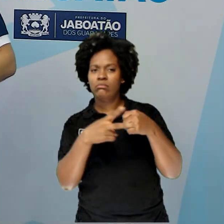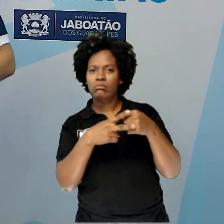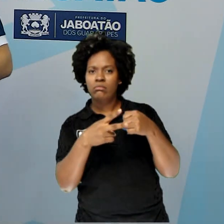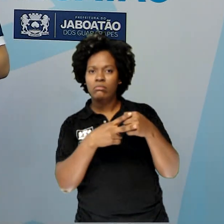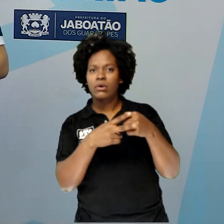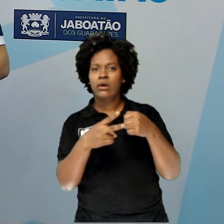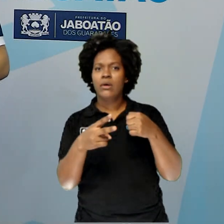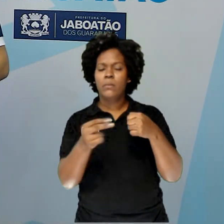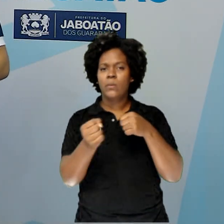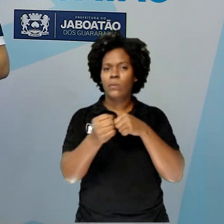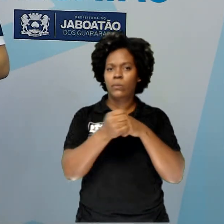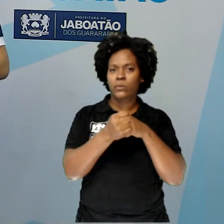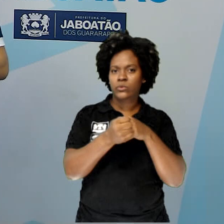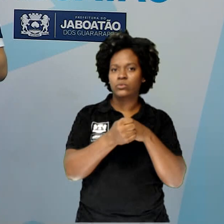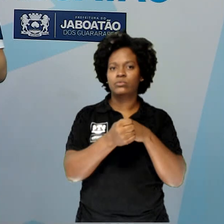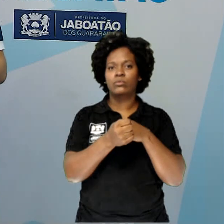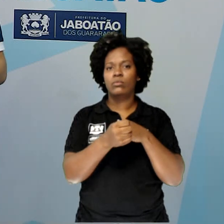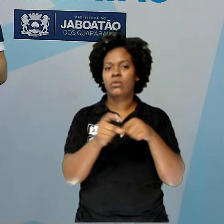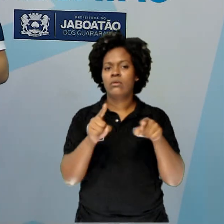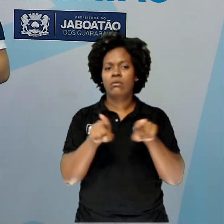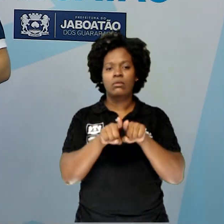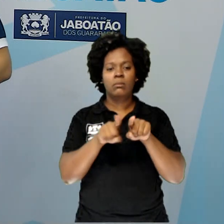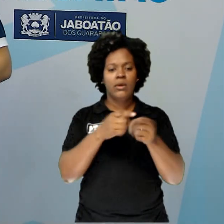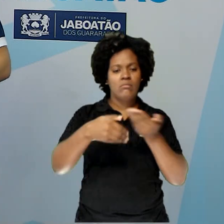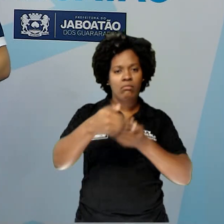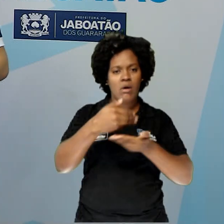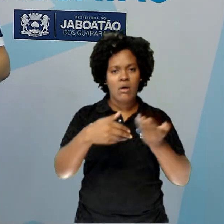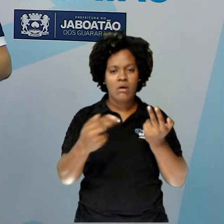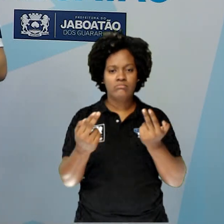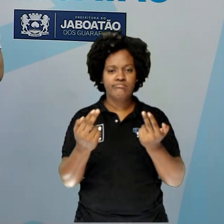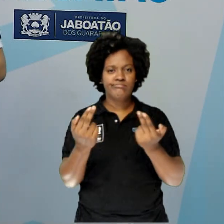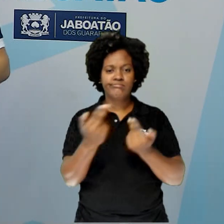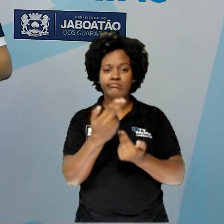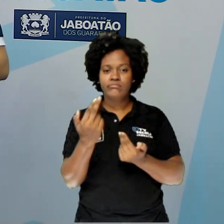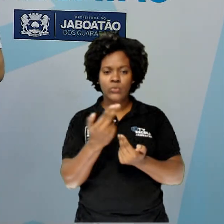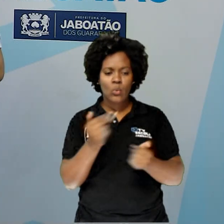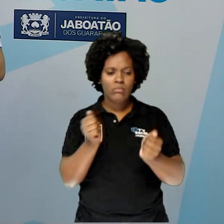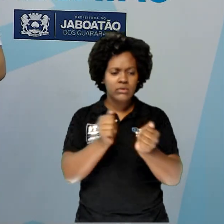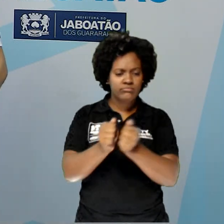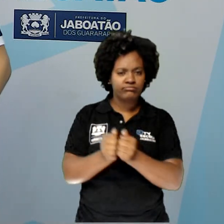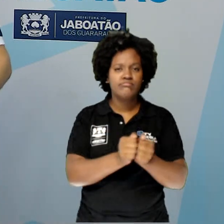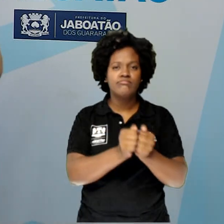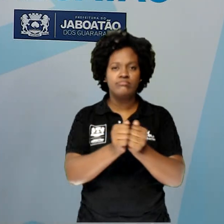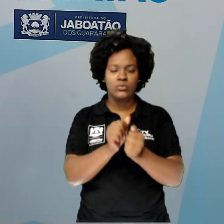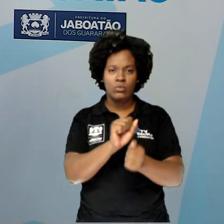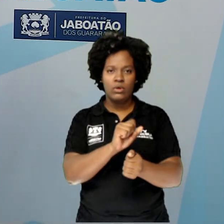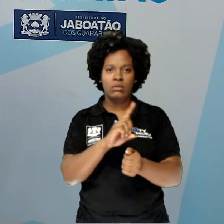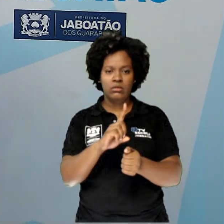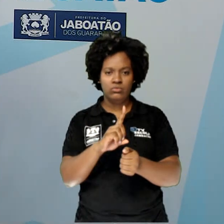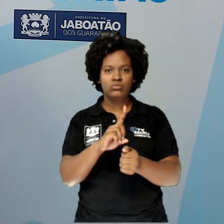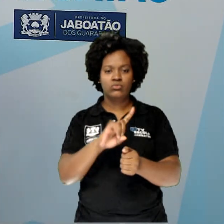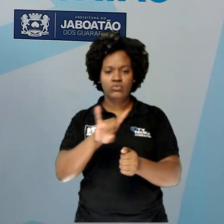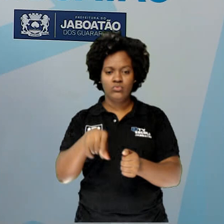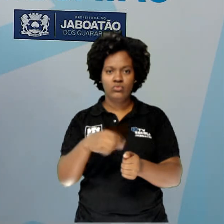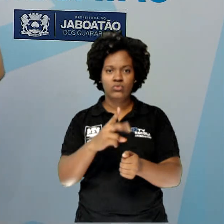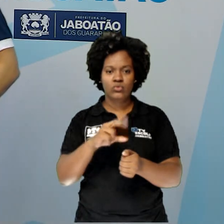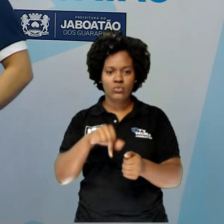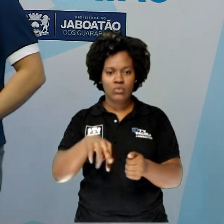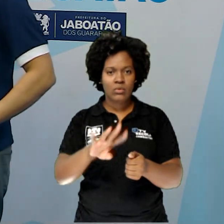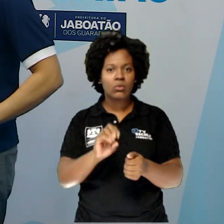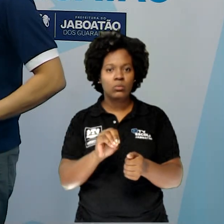e também poderia ser em relação aos nomes e seus acompanhantes, os adjuntos. Mas vamos avaliar o que diz o item